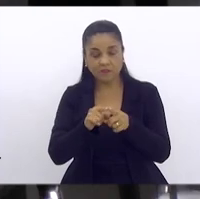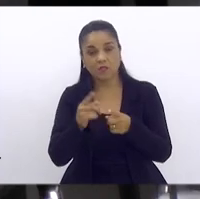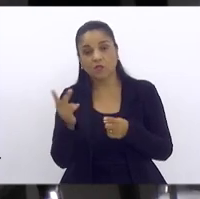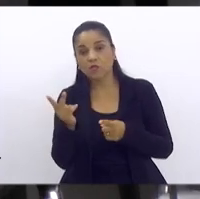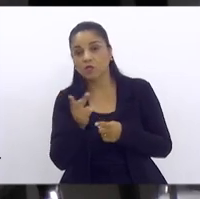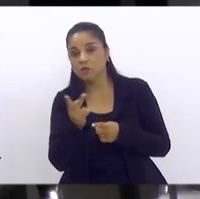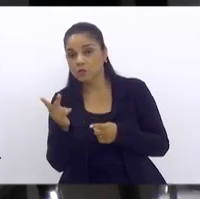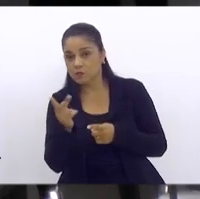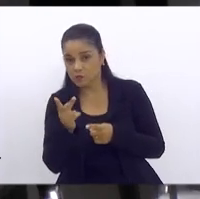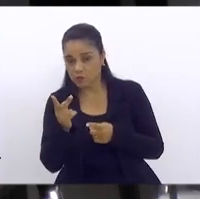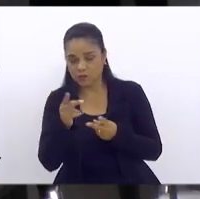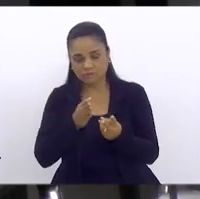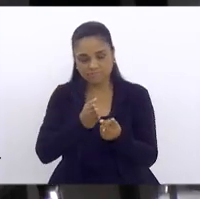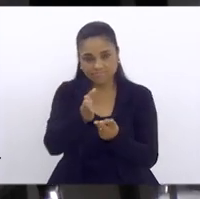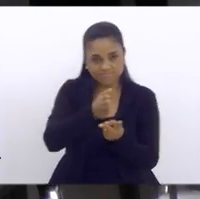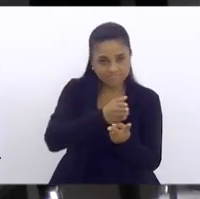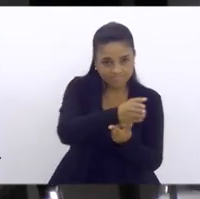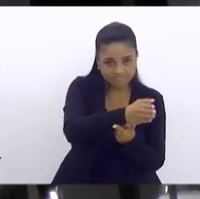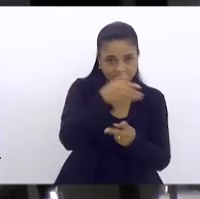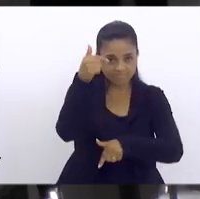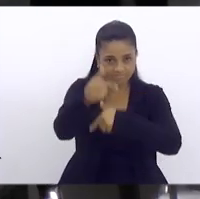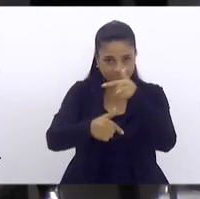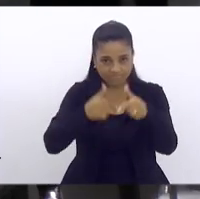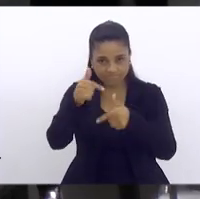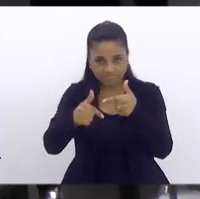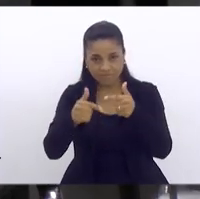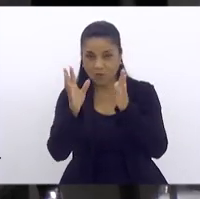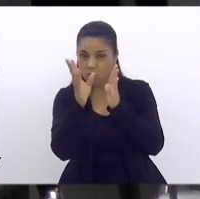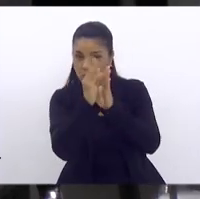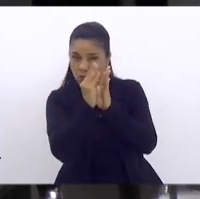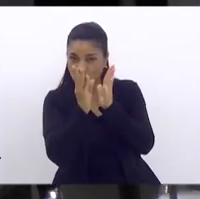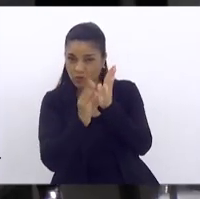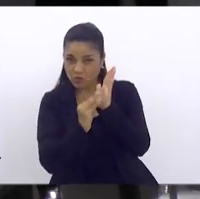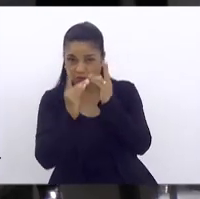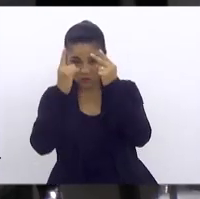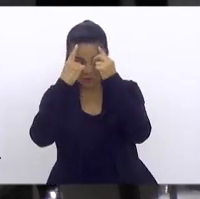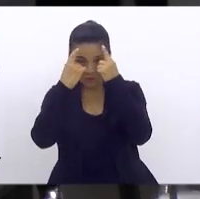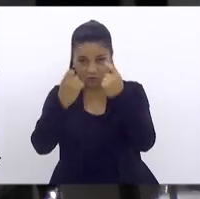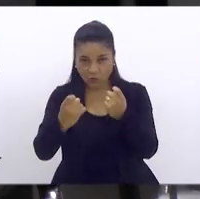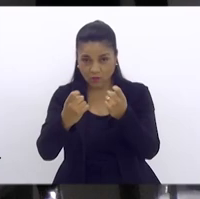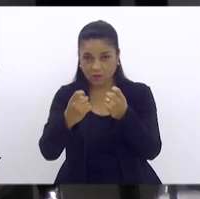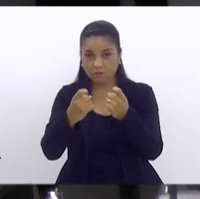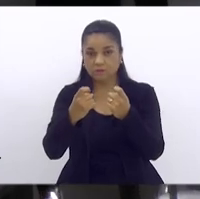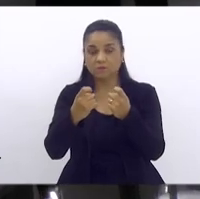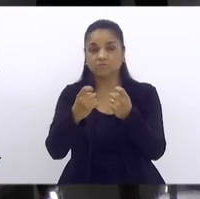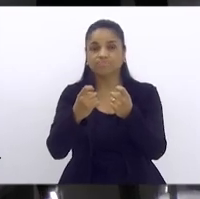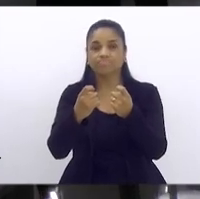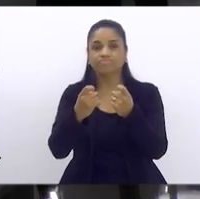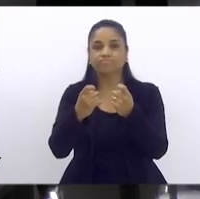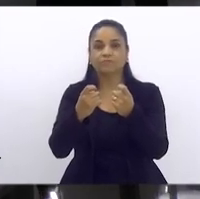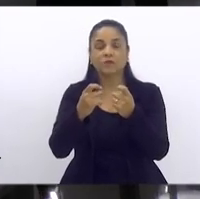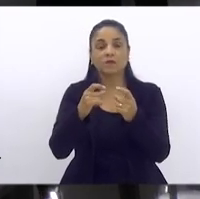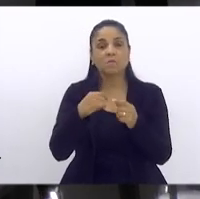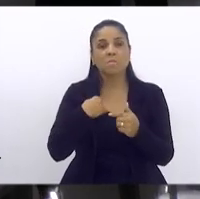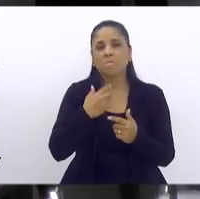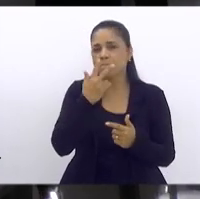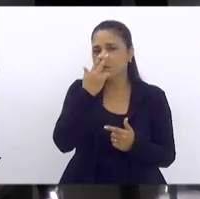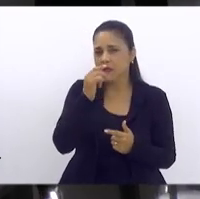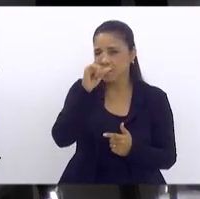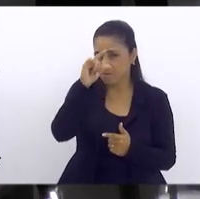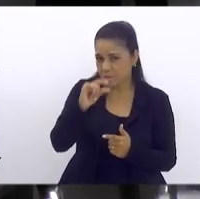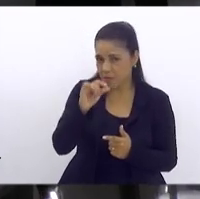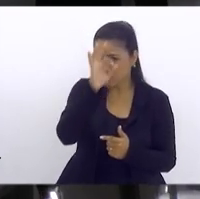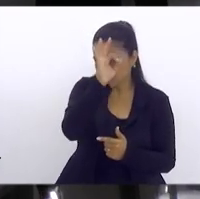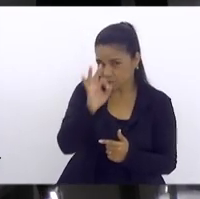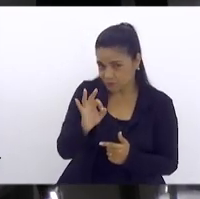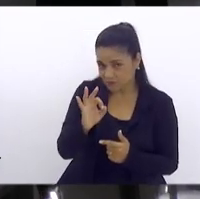para tentar explicar o porquê desses conteúdos mais violentos aparecerem em baixo volume, digamos assim.